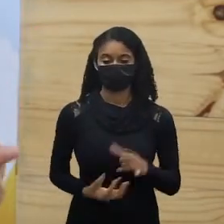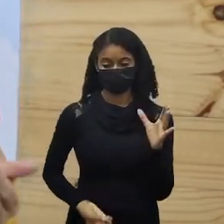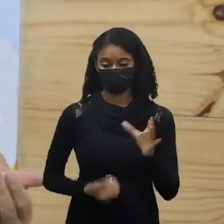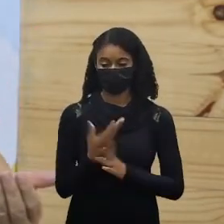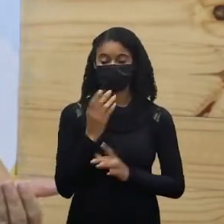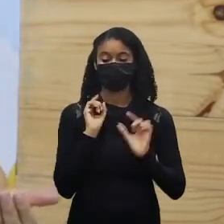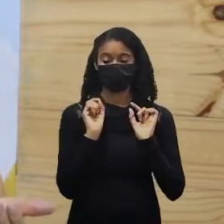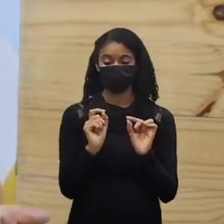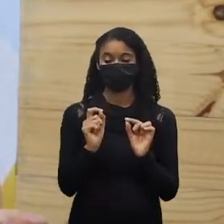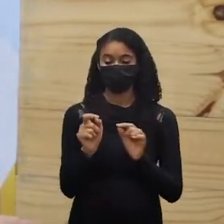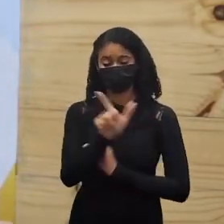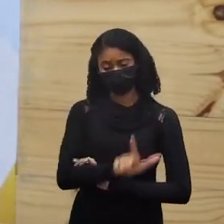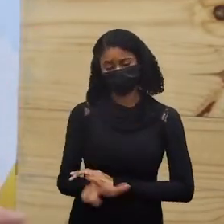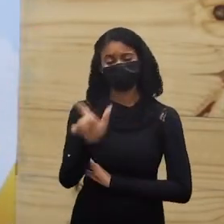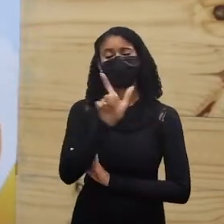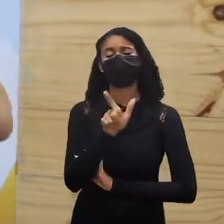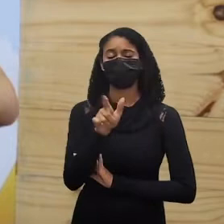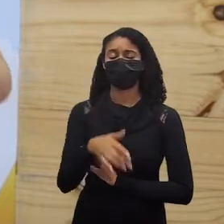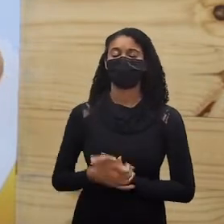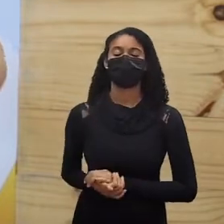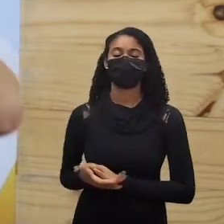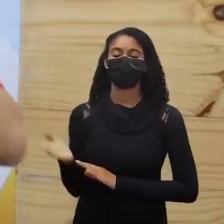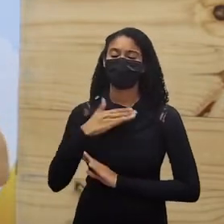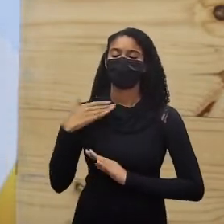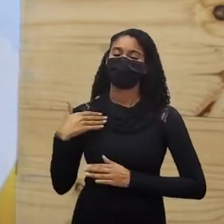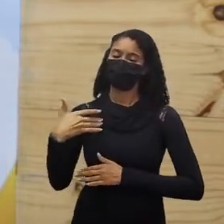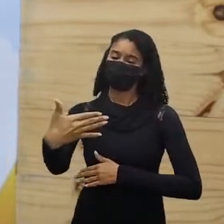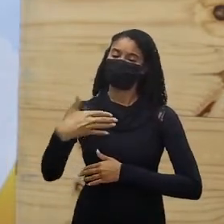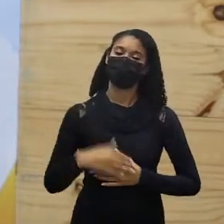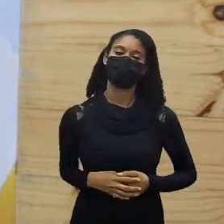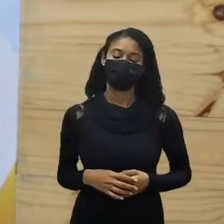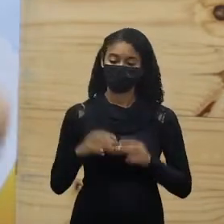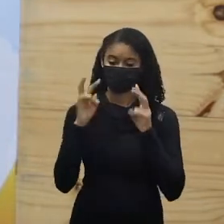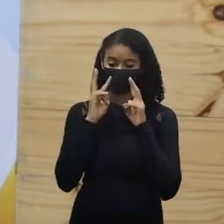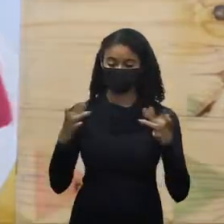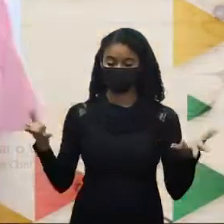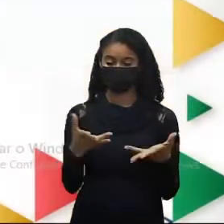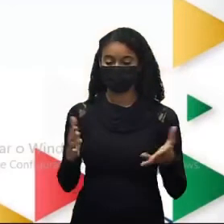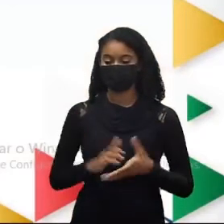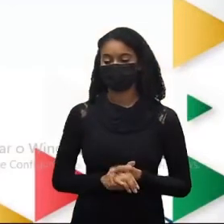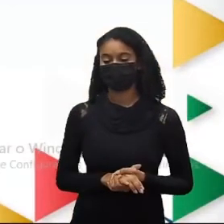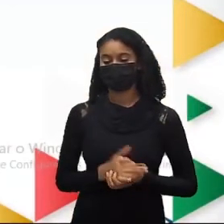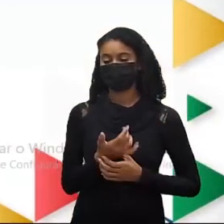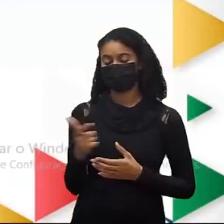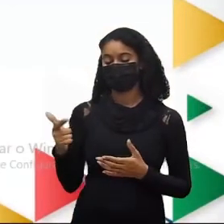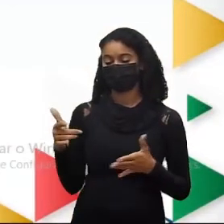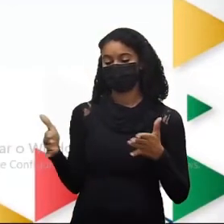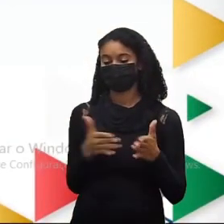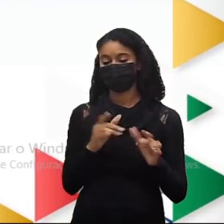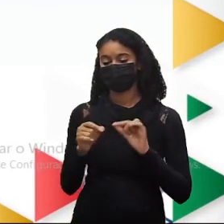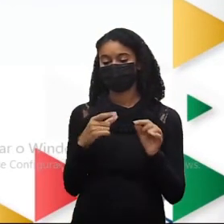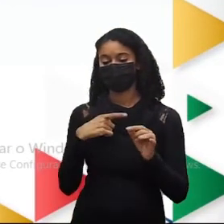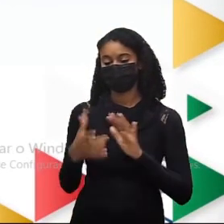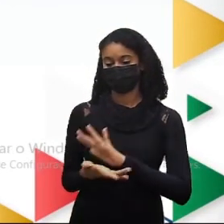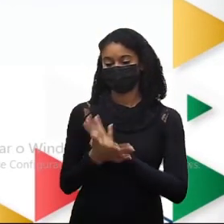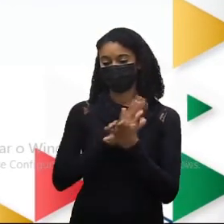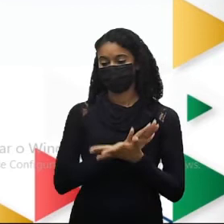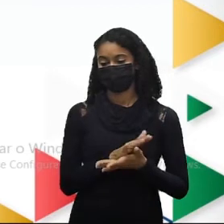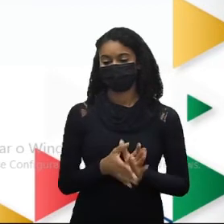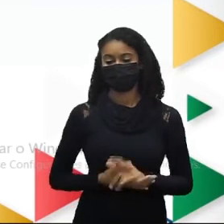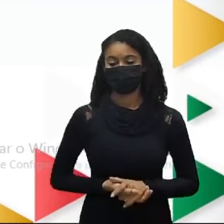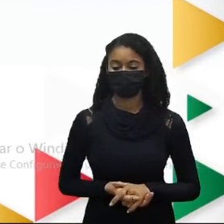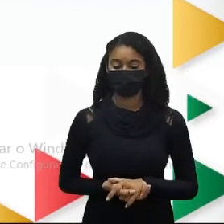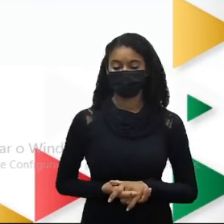criação literária. E vamos caminhando. Olhem aqui outro momento com preconceito. O